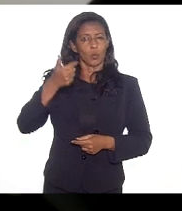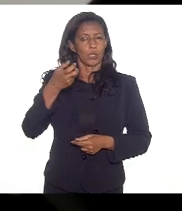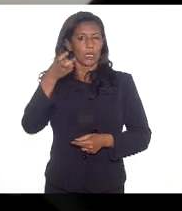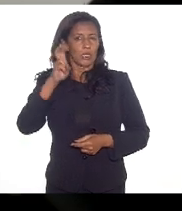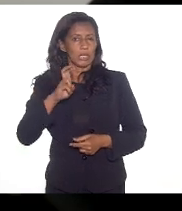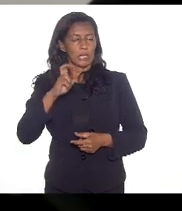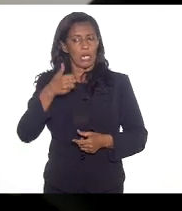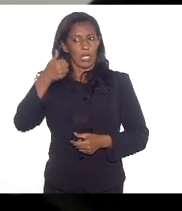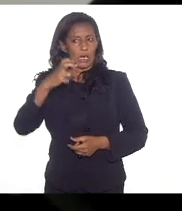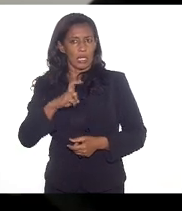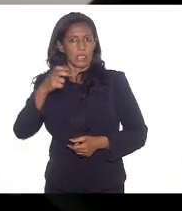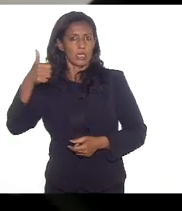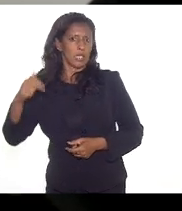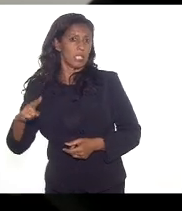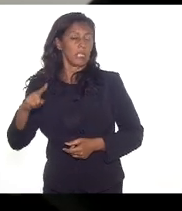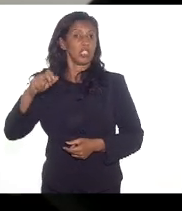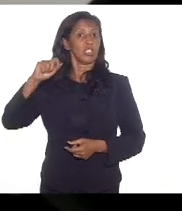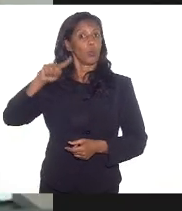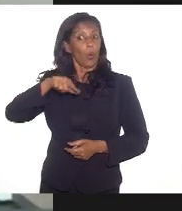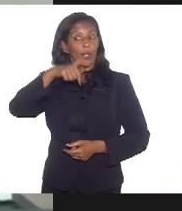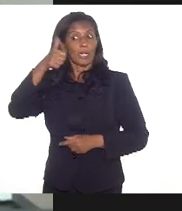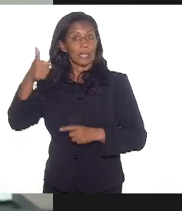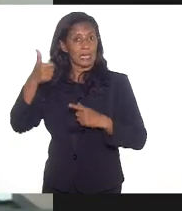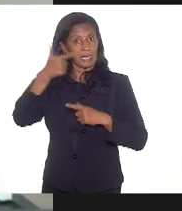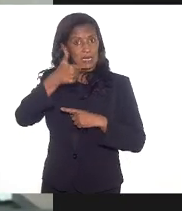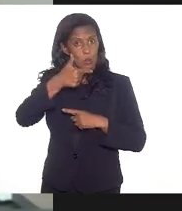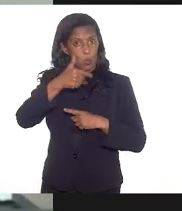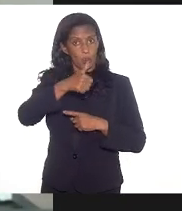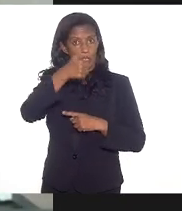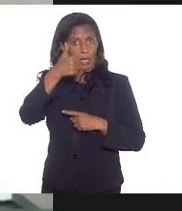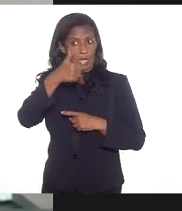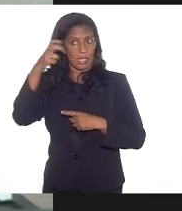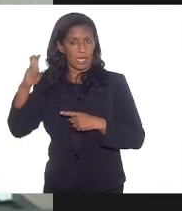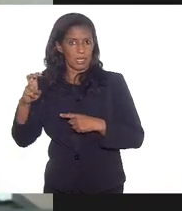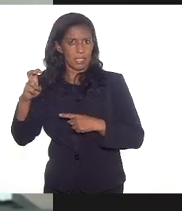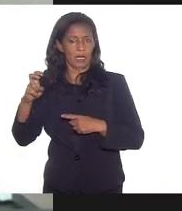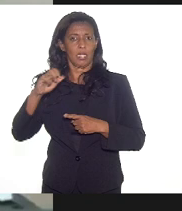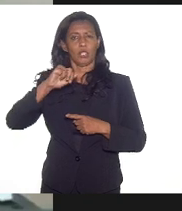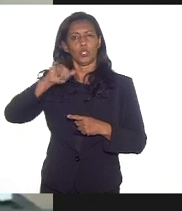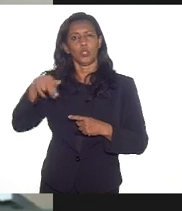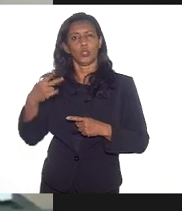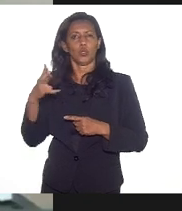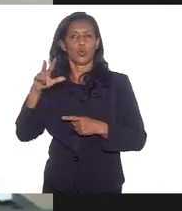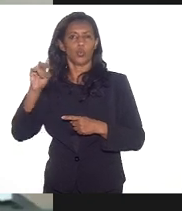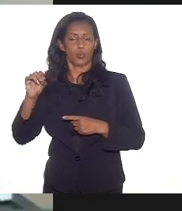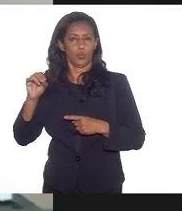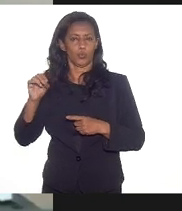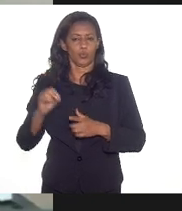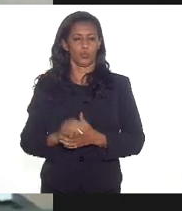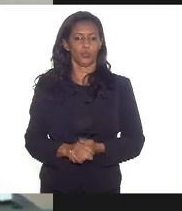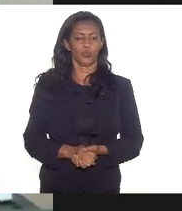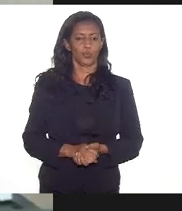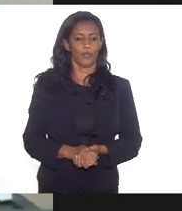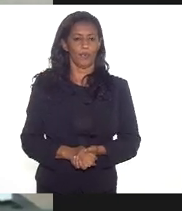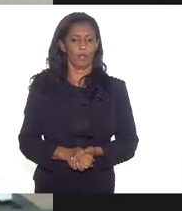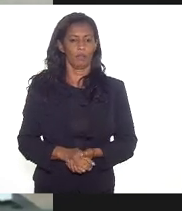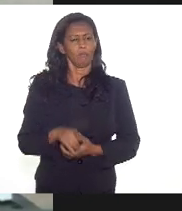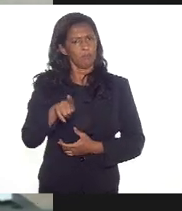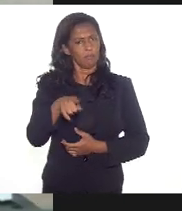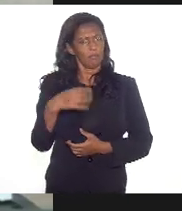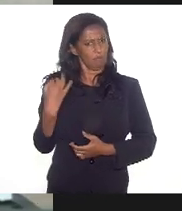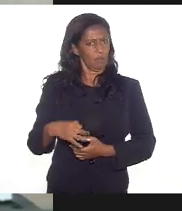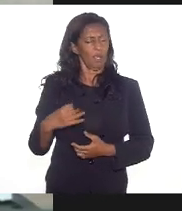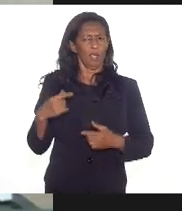sobre o projeto. Perfeito, senhor presidente. Acho ótimo. Ah. Acho que, levando em consideração